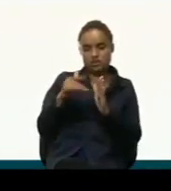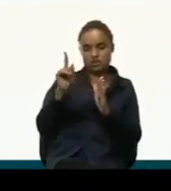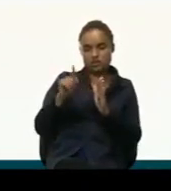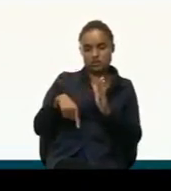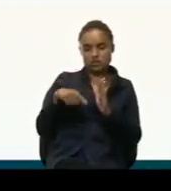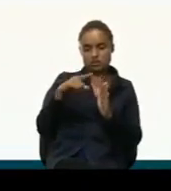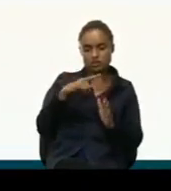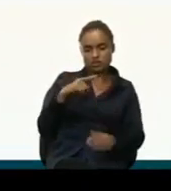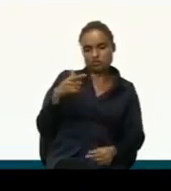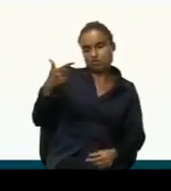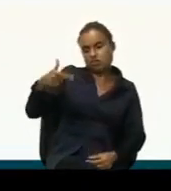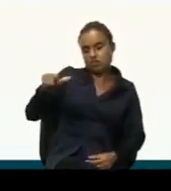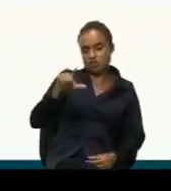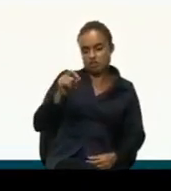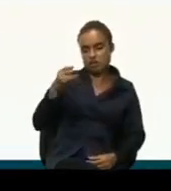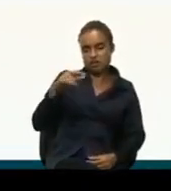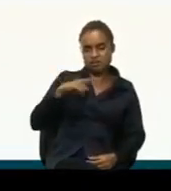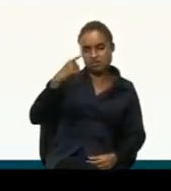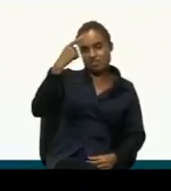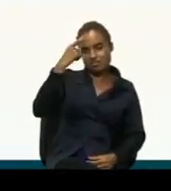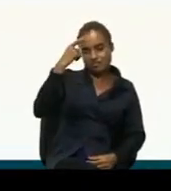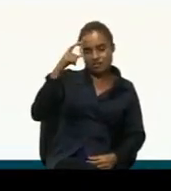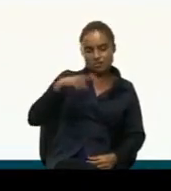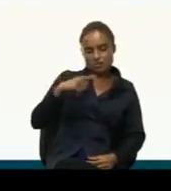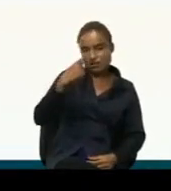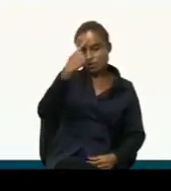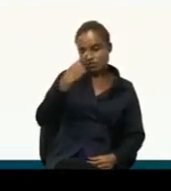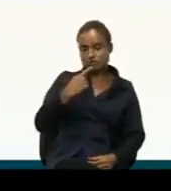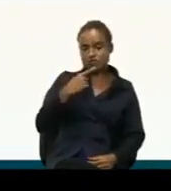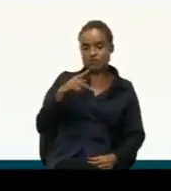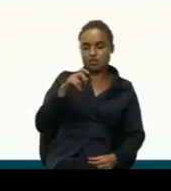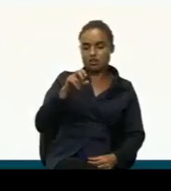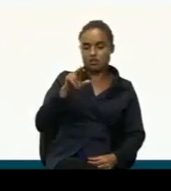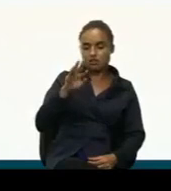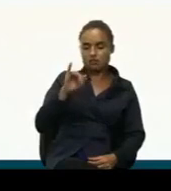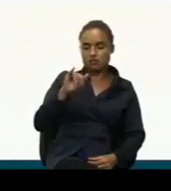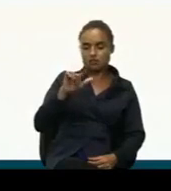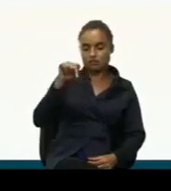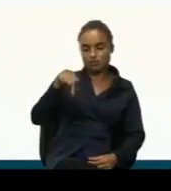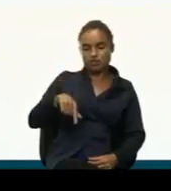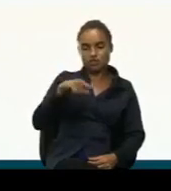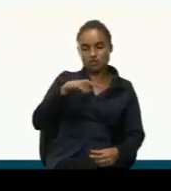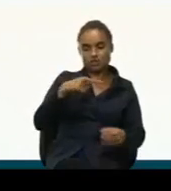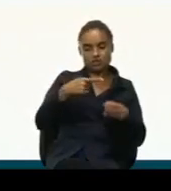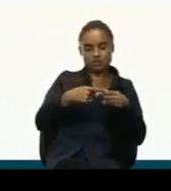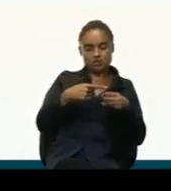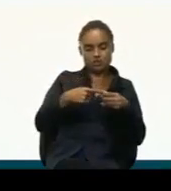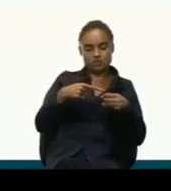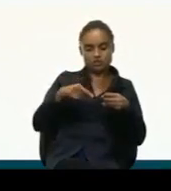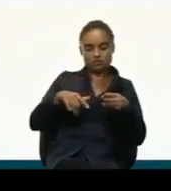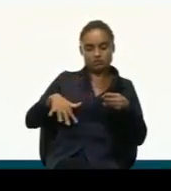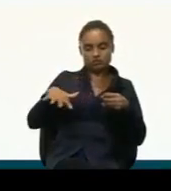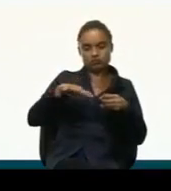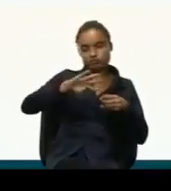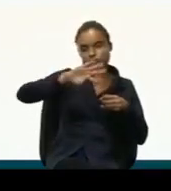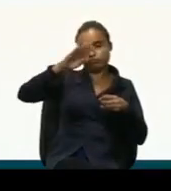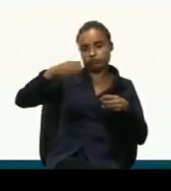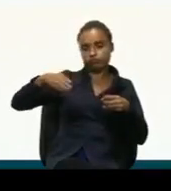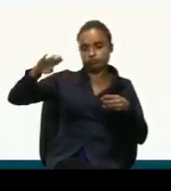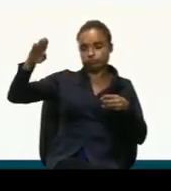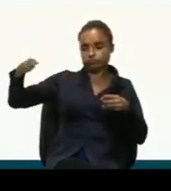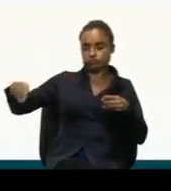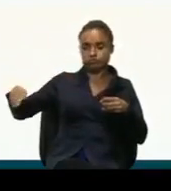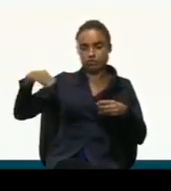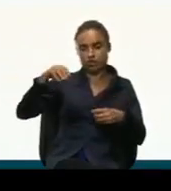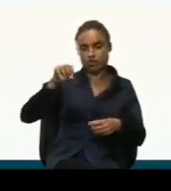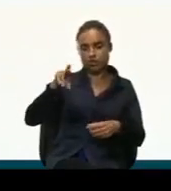água. Então, se a gente fosse ver um perfil, seria mais ou menos assim. A gente tem aqui a cidade, aí o morro, aqui